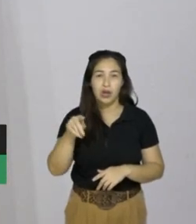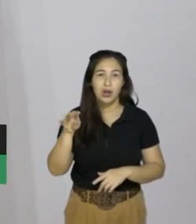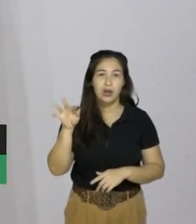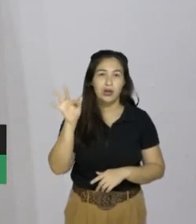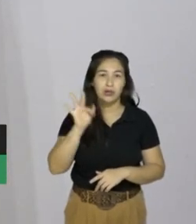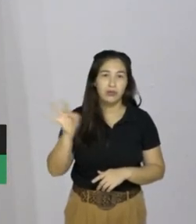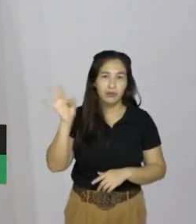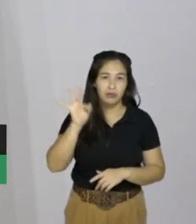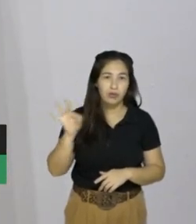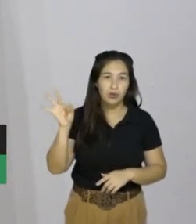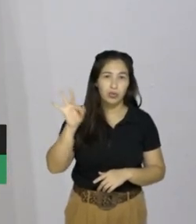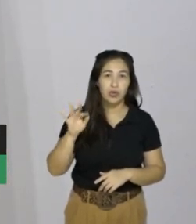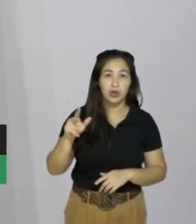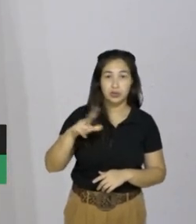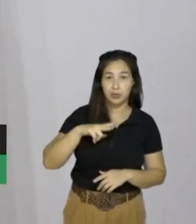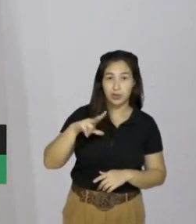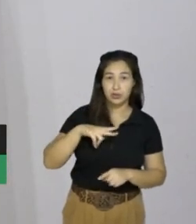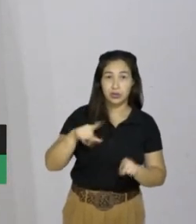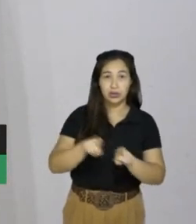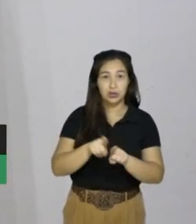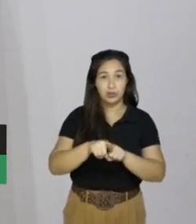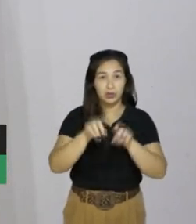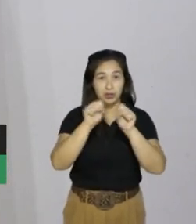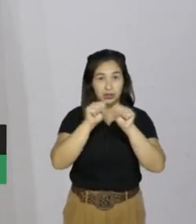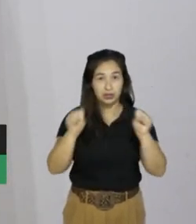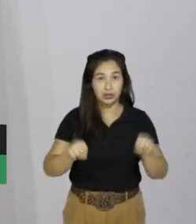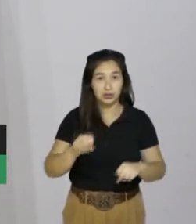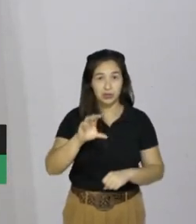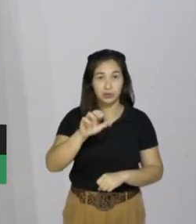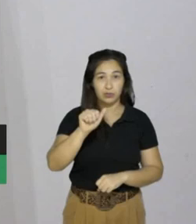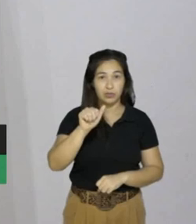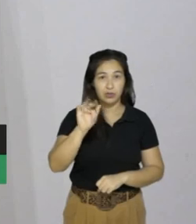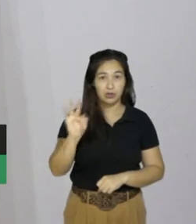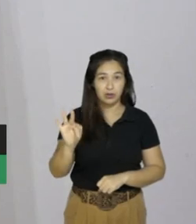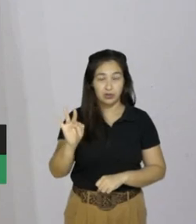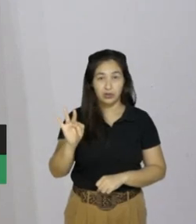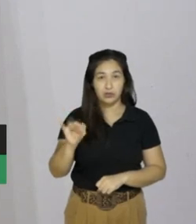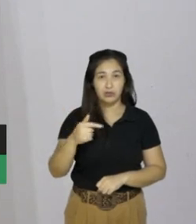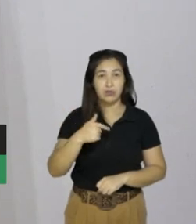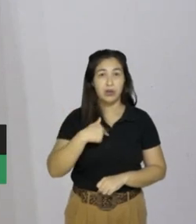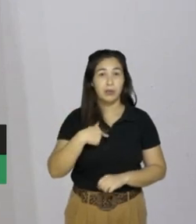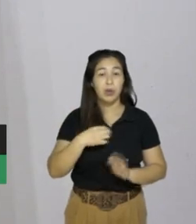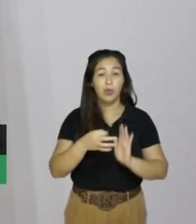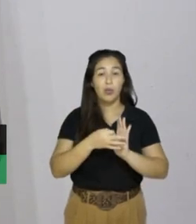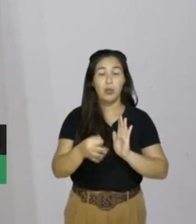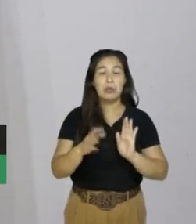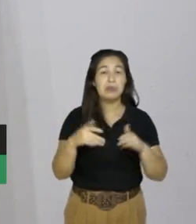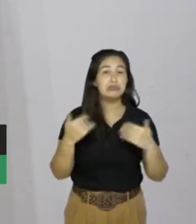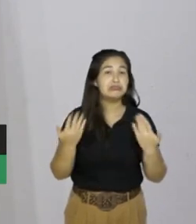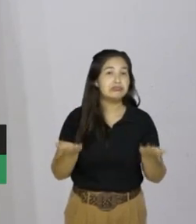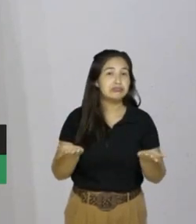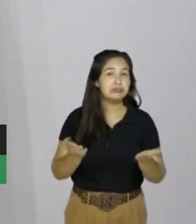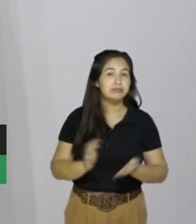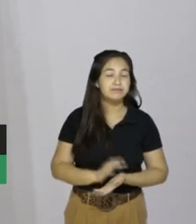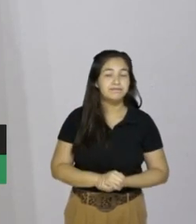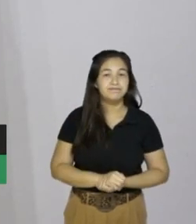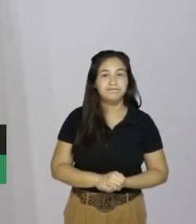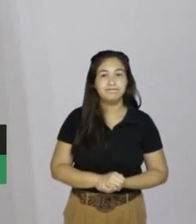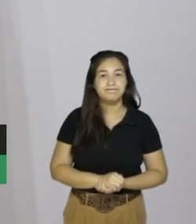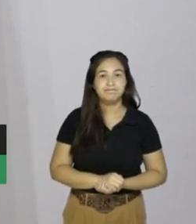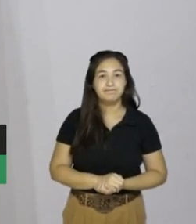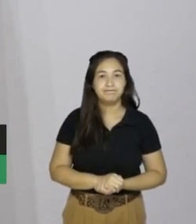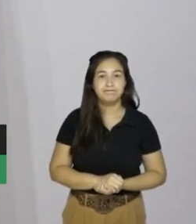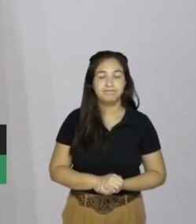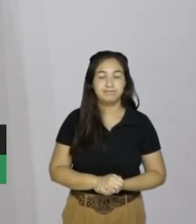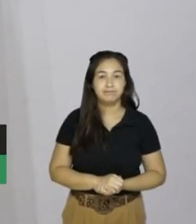Caf e cobra uma opinião do deputado gente o mal